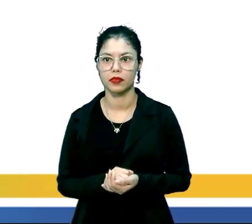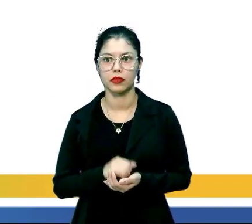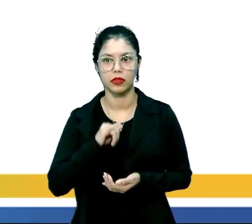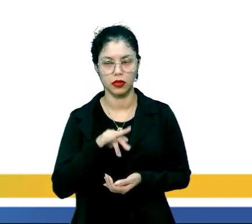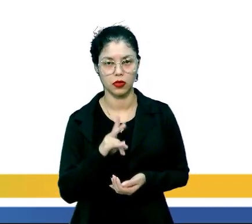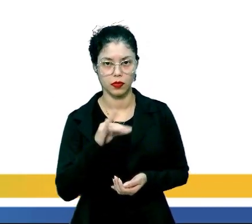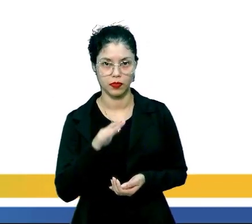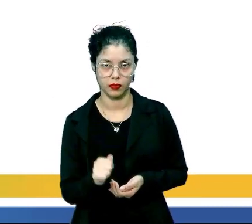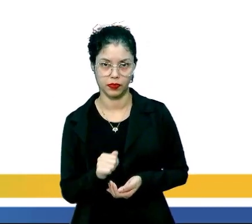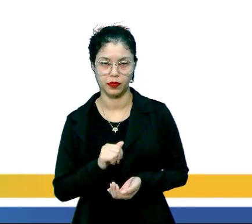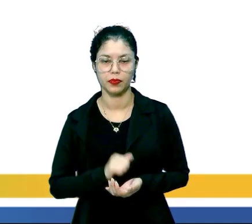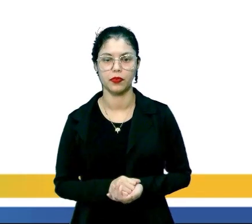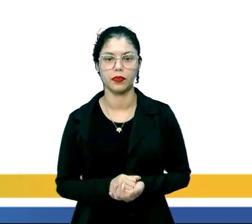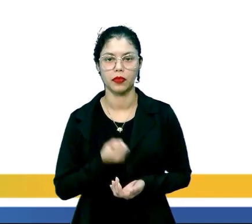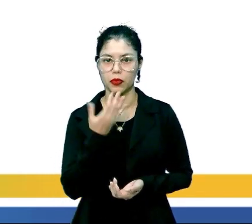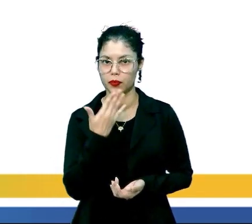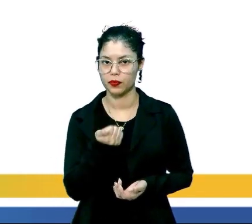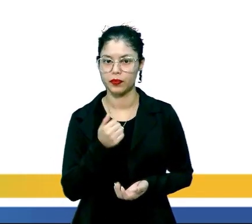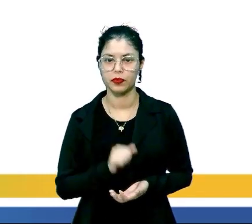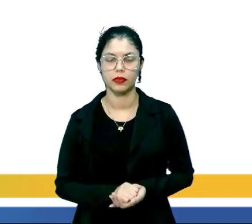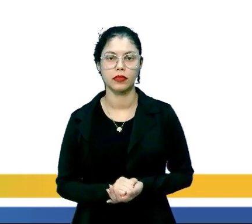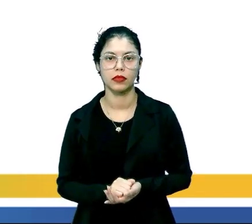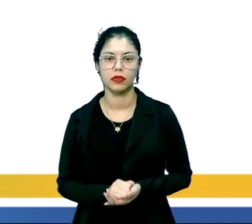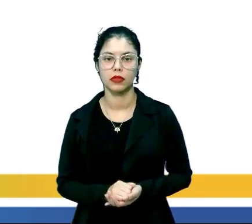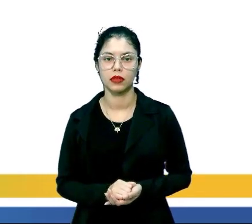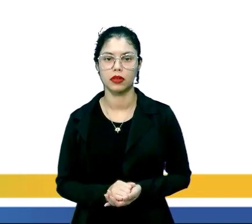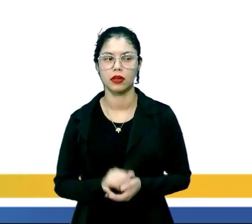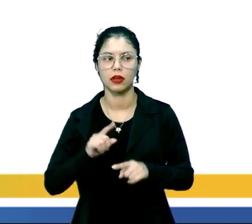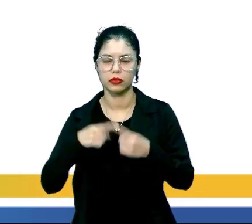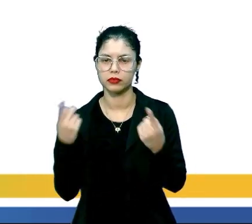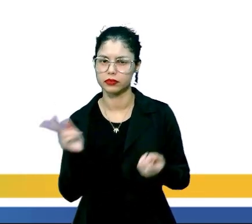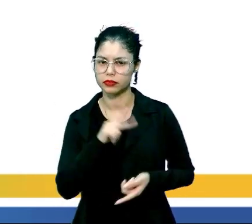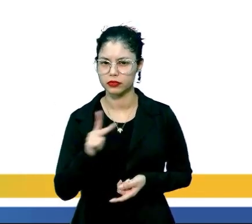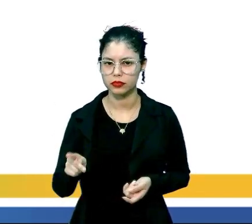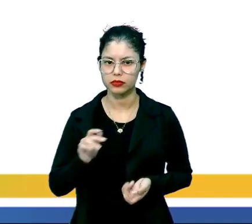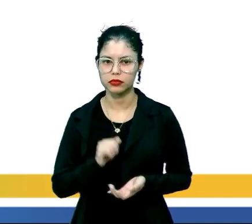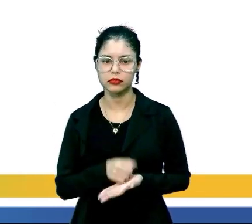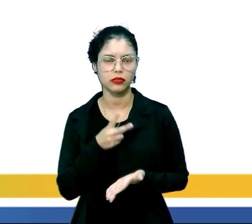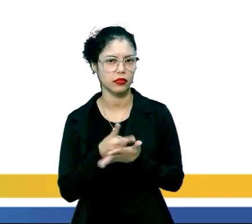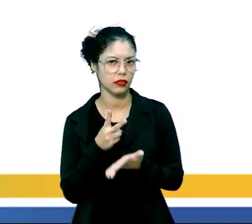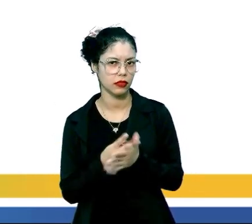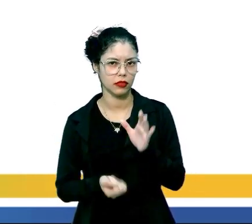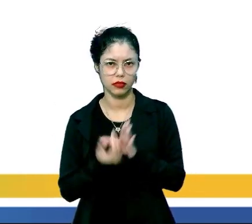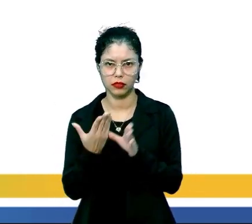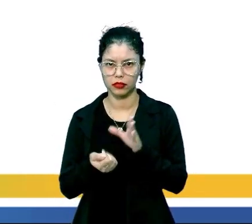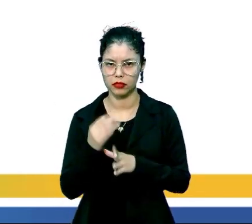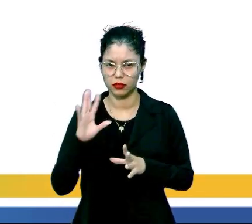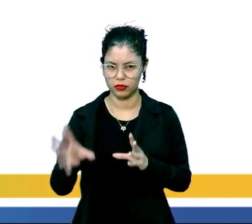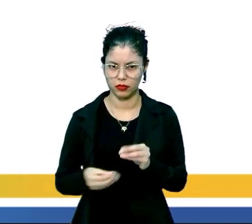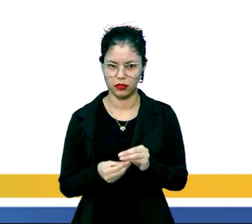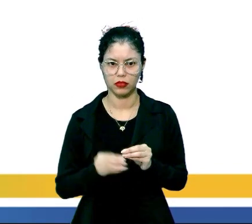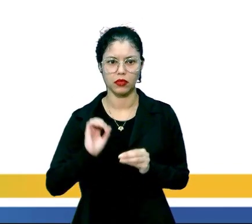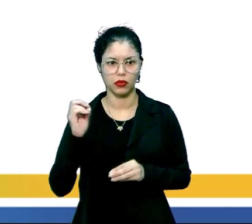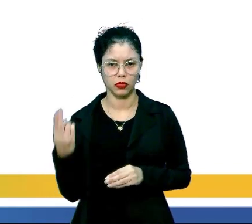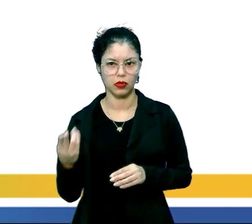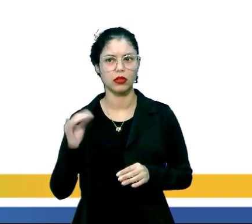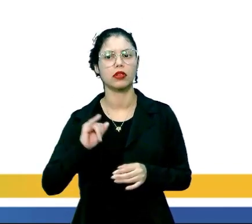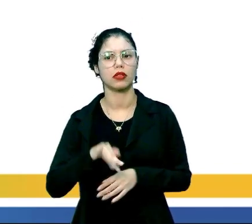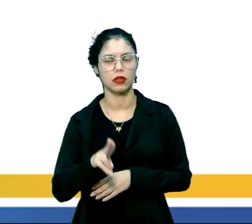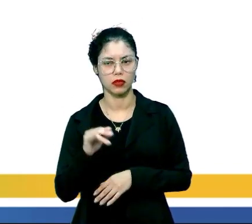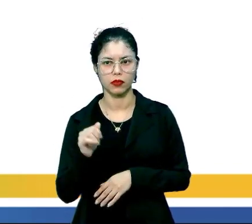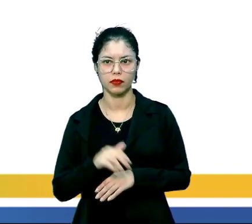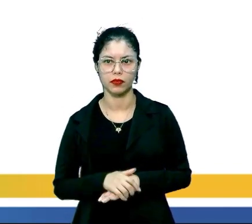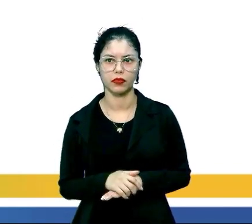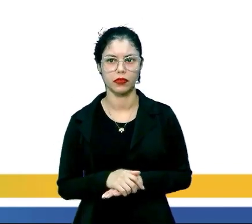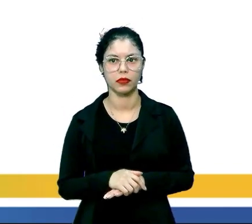queima incompleta, tudo bem? Ah, professor, mas o butano sempre vai gerar uma queima completa e o metano sempre vai gerar